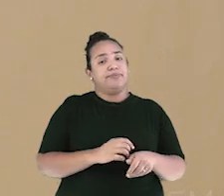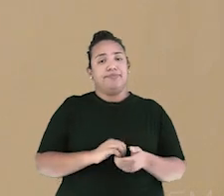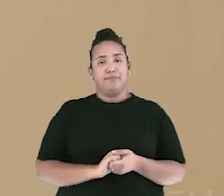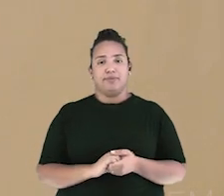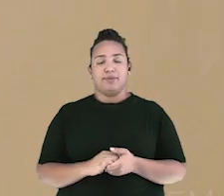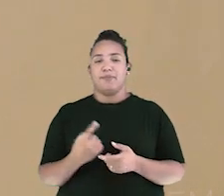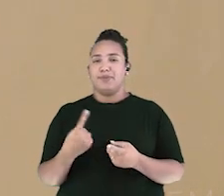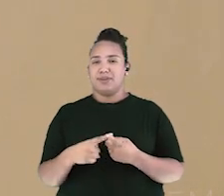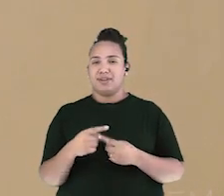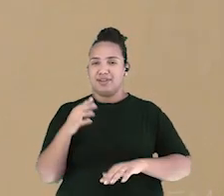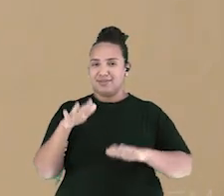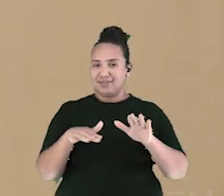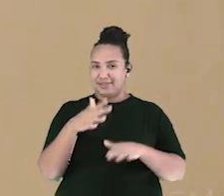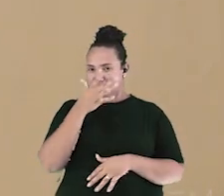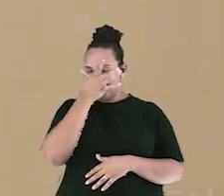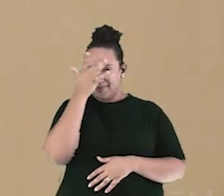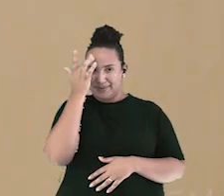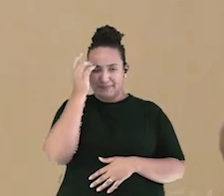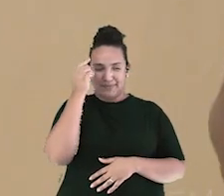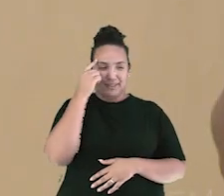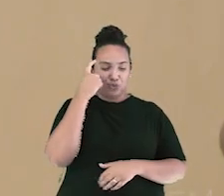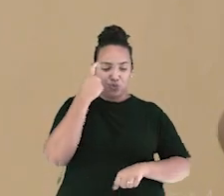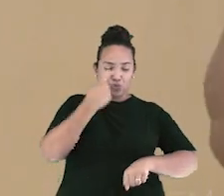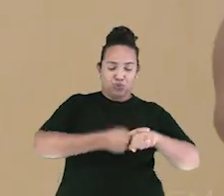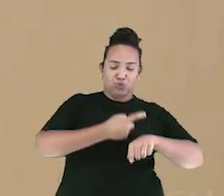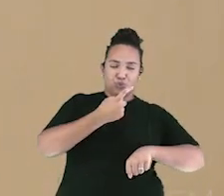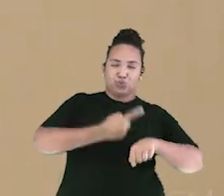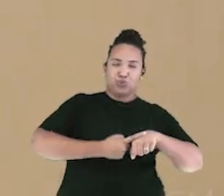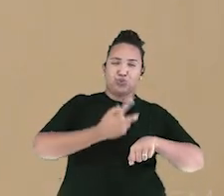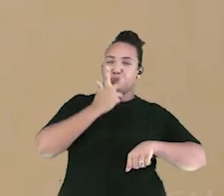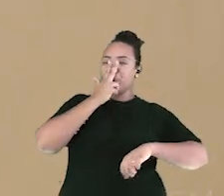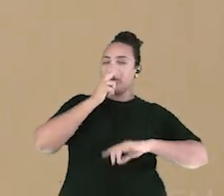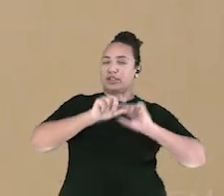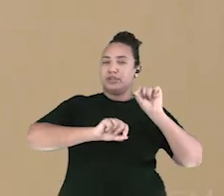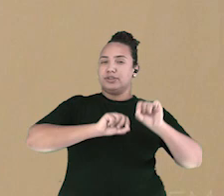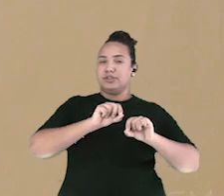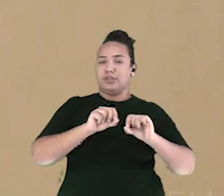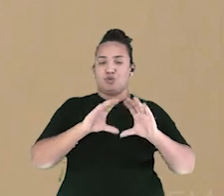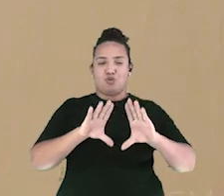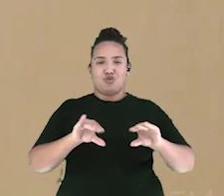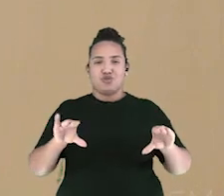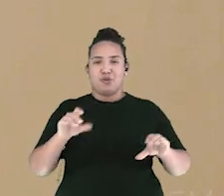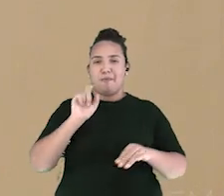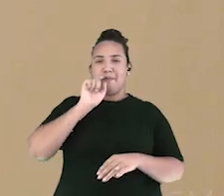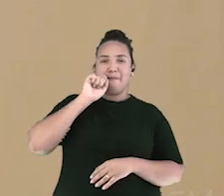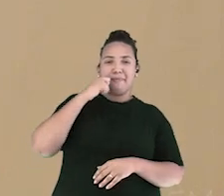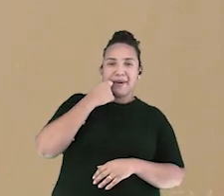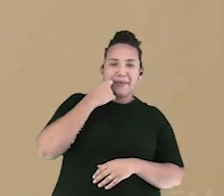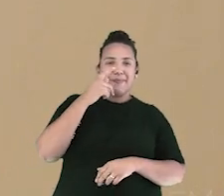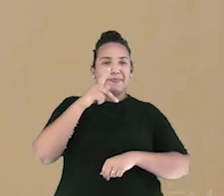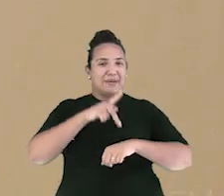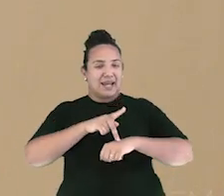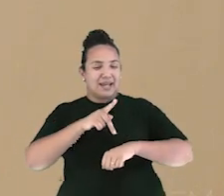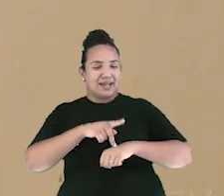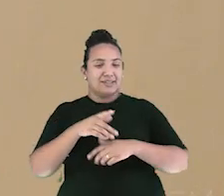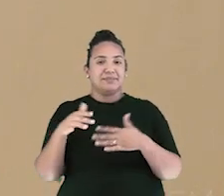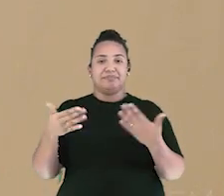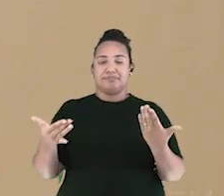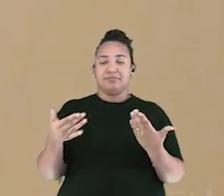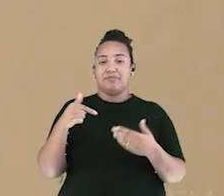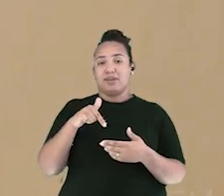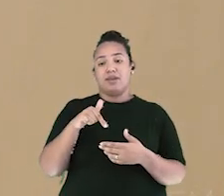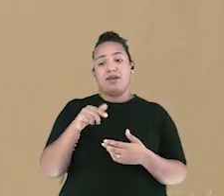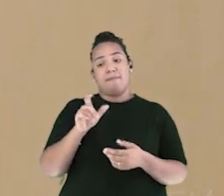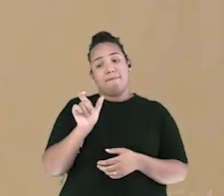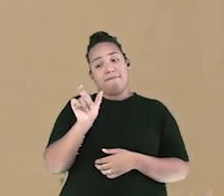na linguagem popular, quando a gente pensa em algo duro, como dissemos lá no início da aula, um colchão, um pão, uma pedra, acabamos dando uma